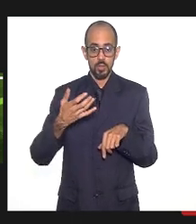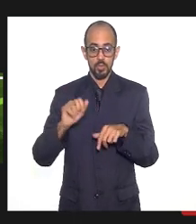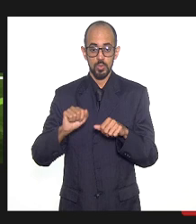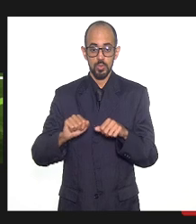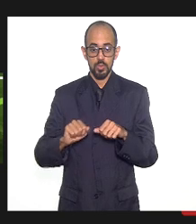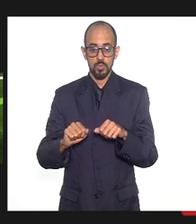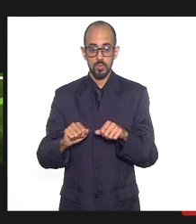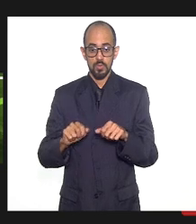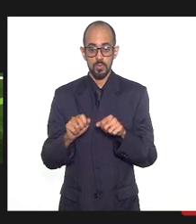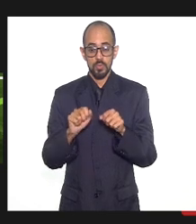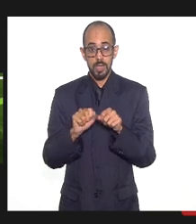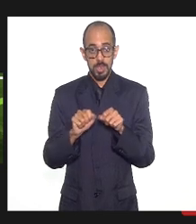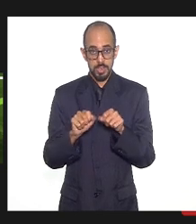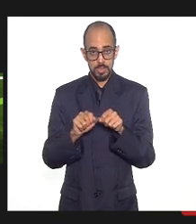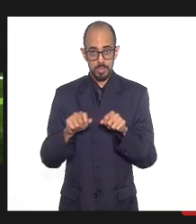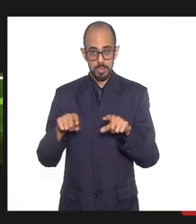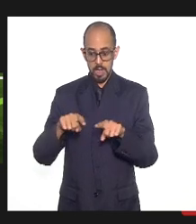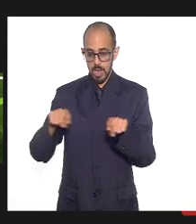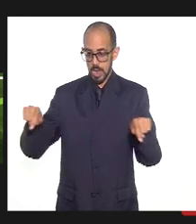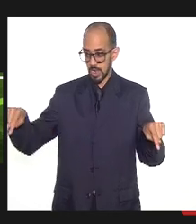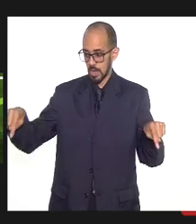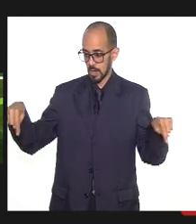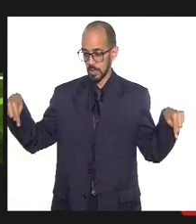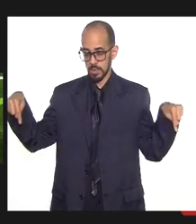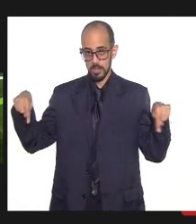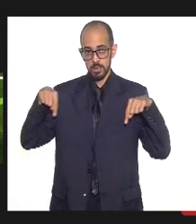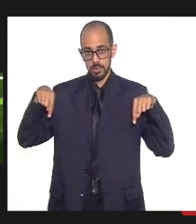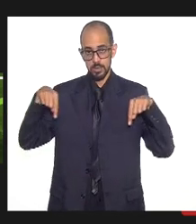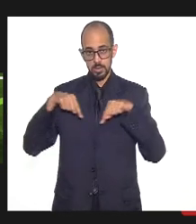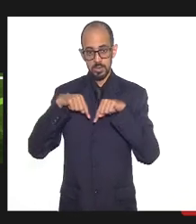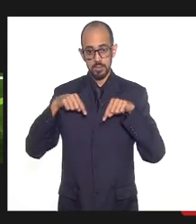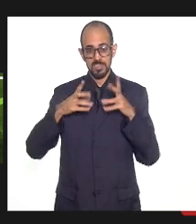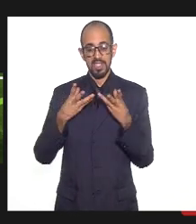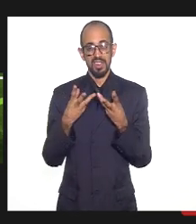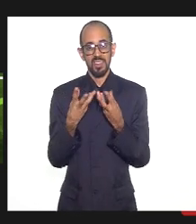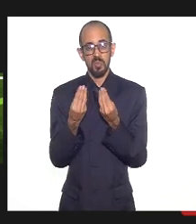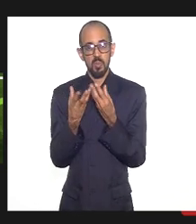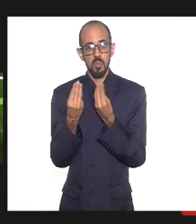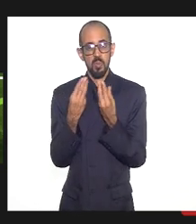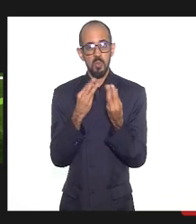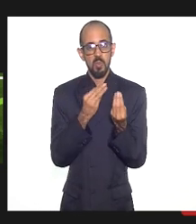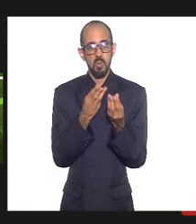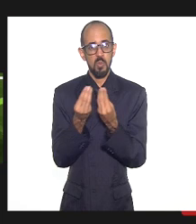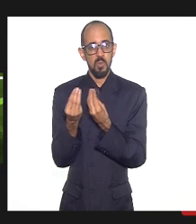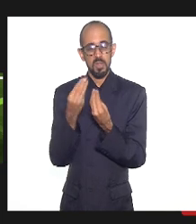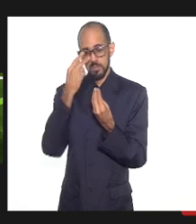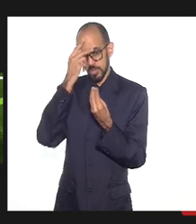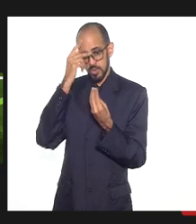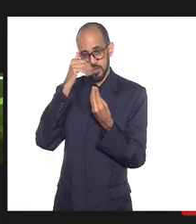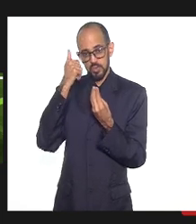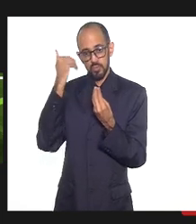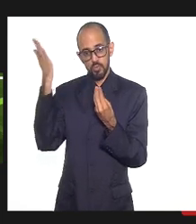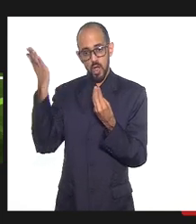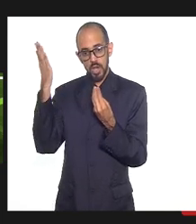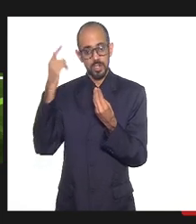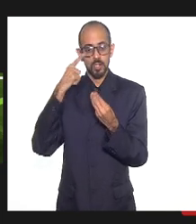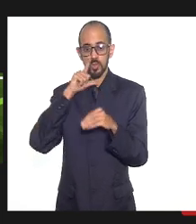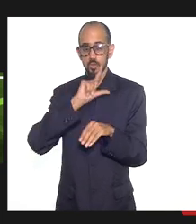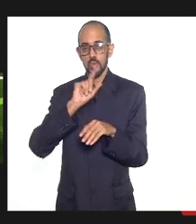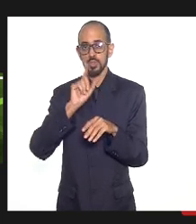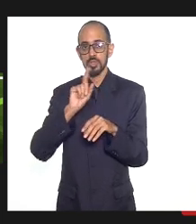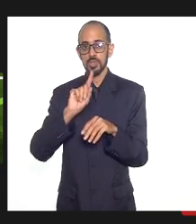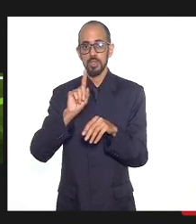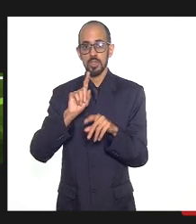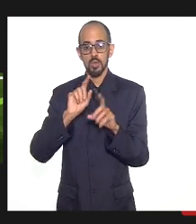a demarcação, já está muita gente, né? Muita gente fora, então a gente não pegou todo